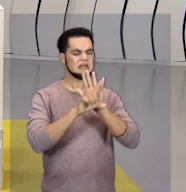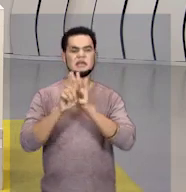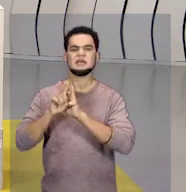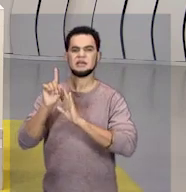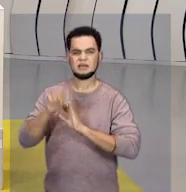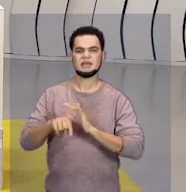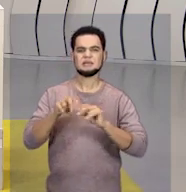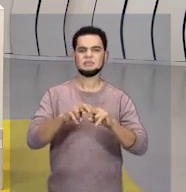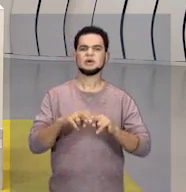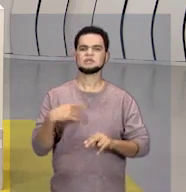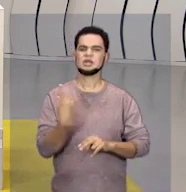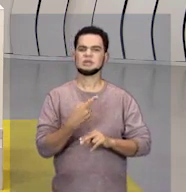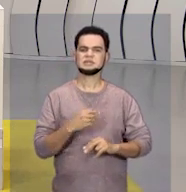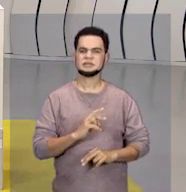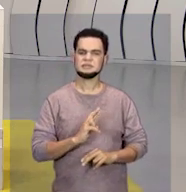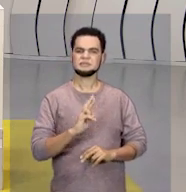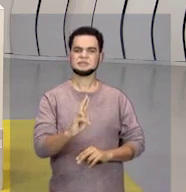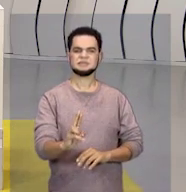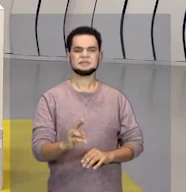também da nossa